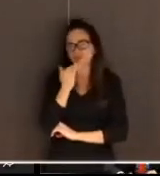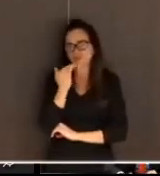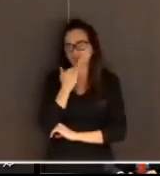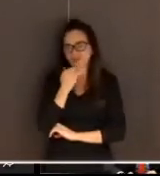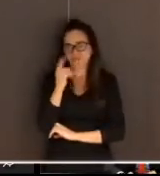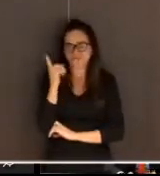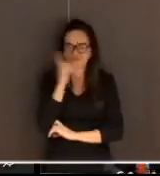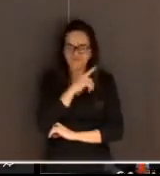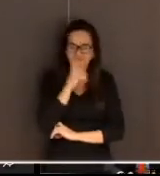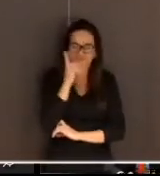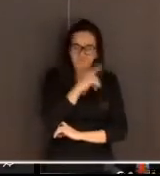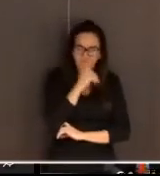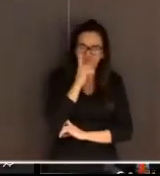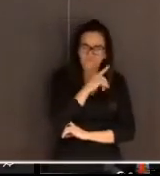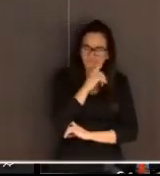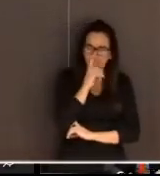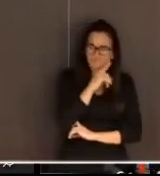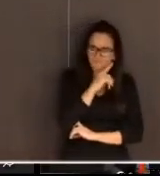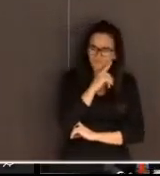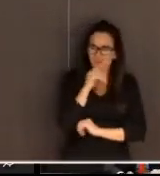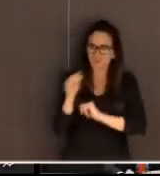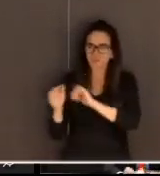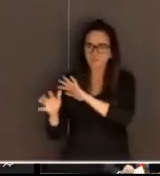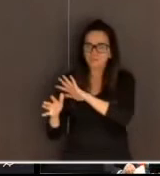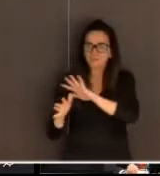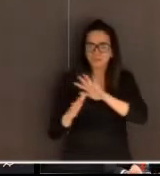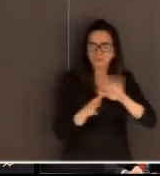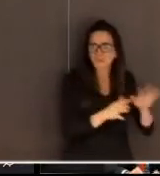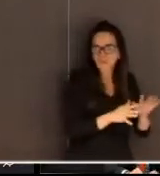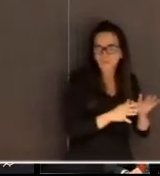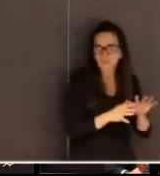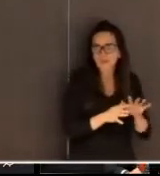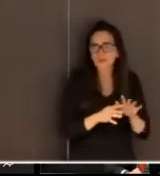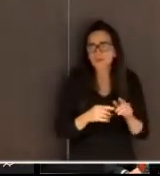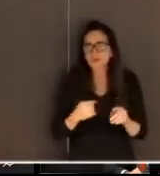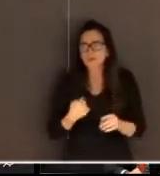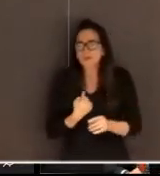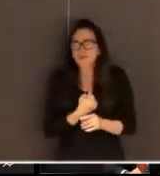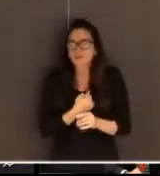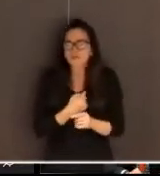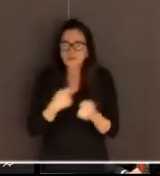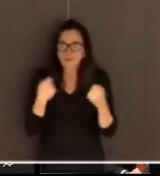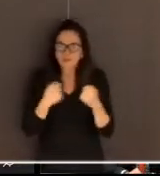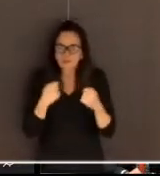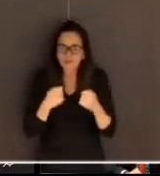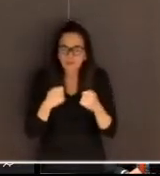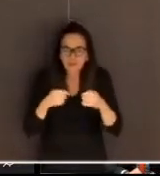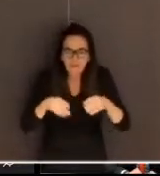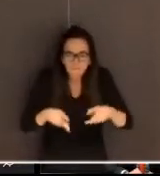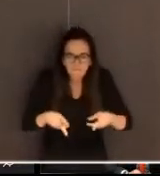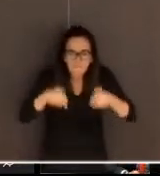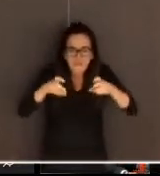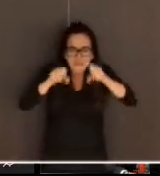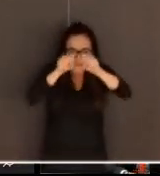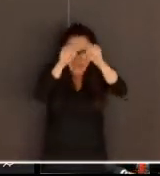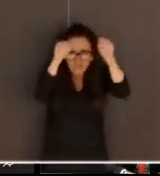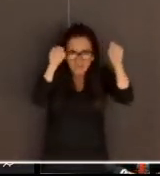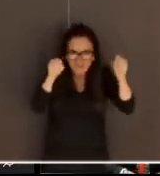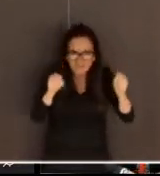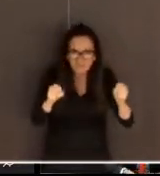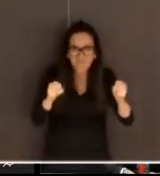Isso é fundamental para que nós discutamos todo este sistema, inclusive e